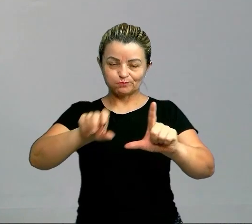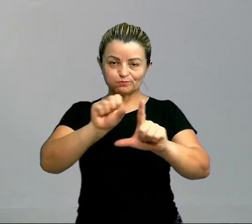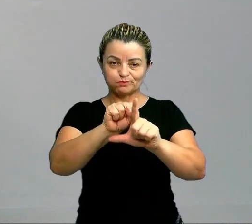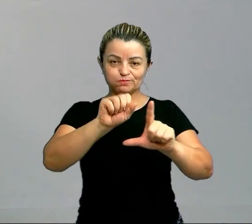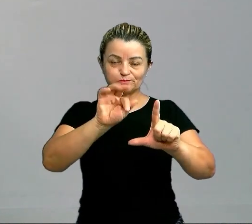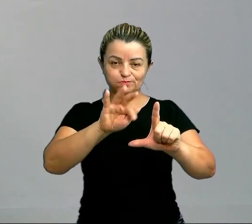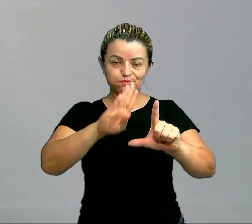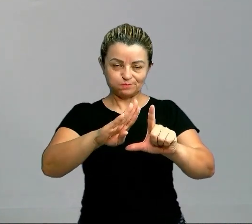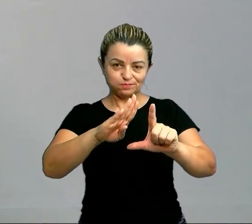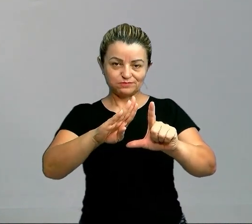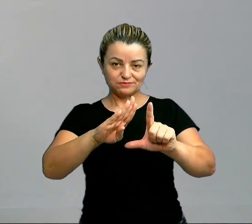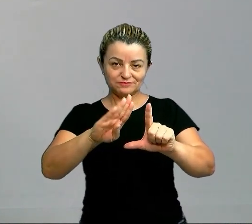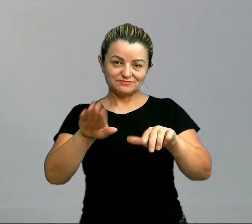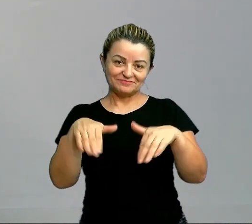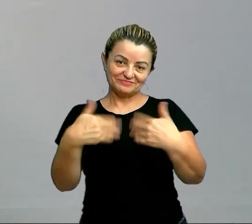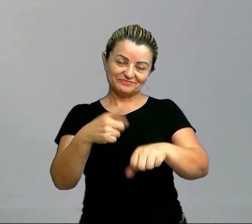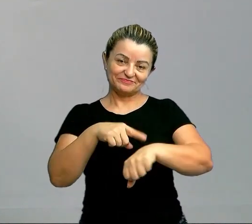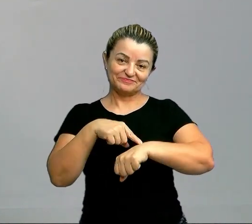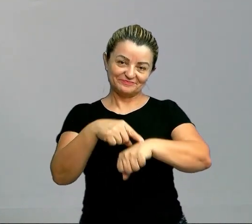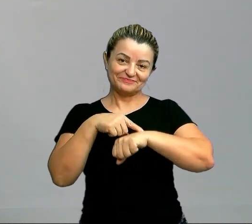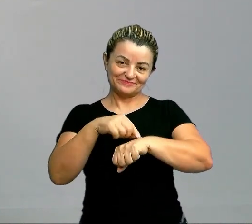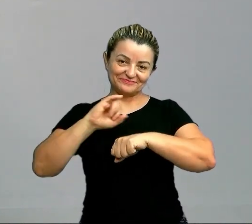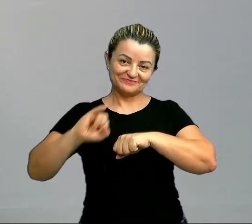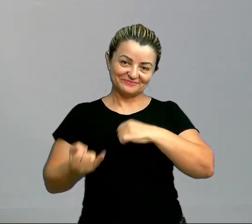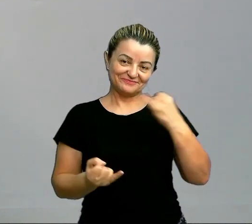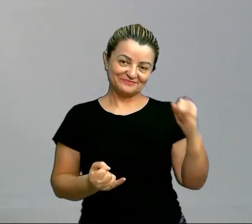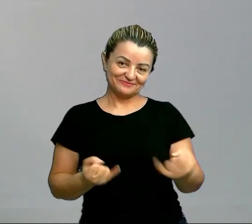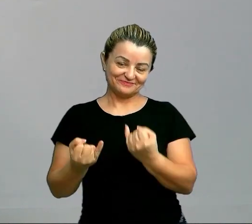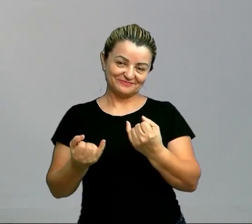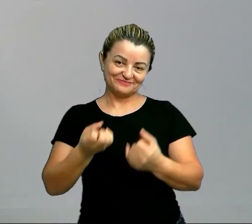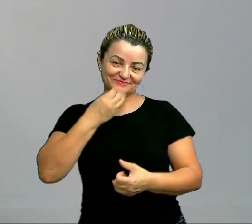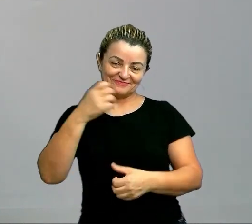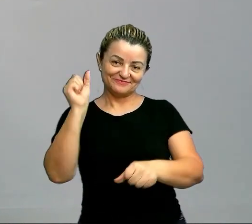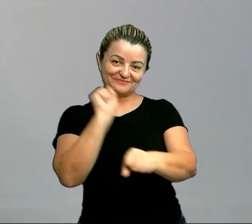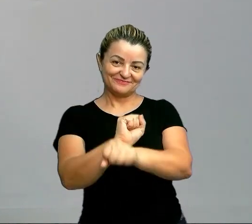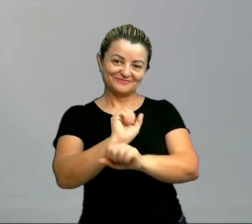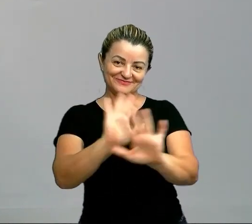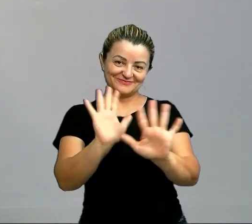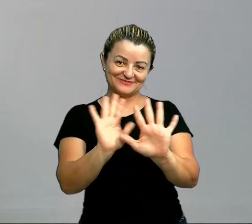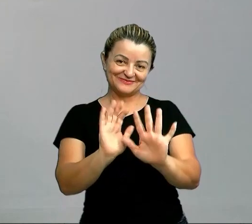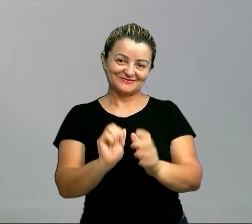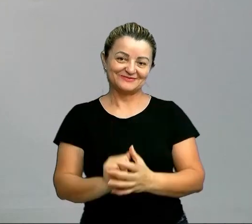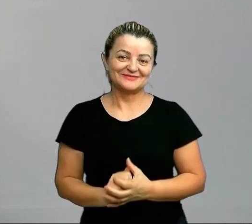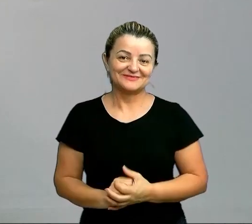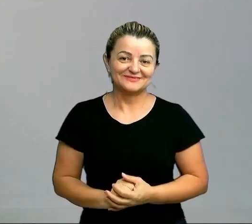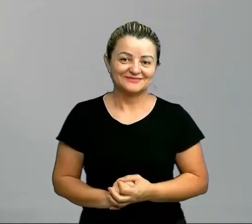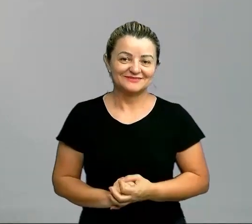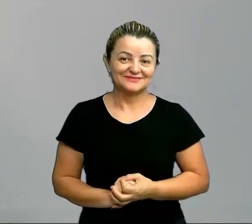Brito. Espero que o nosso momento tenha sido proveitoso. Fiquem bem e até a próxima aula.